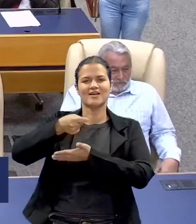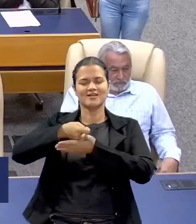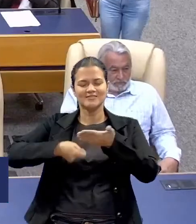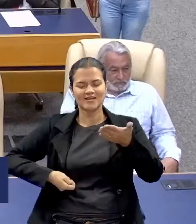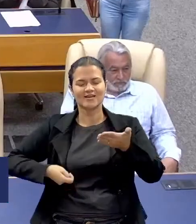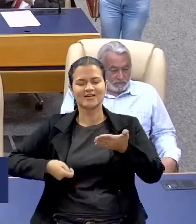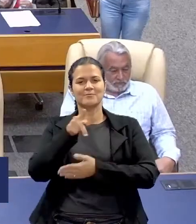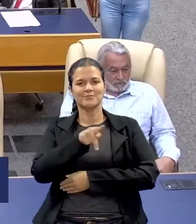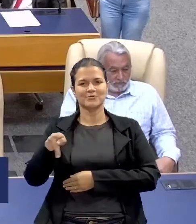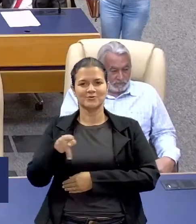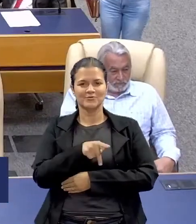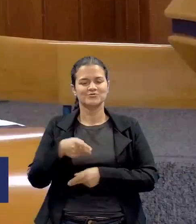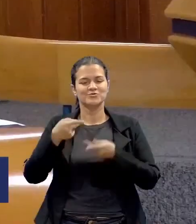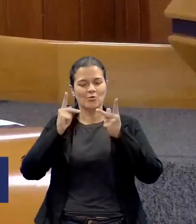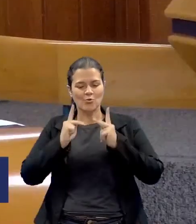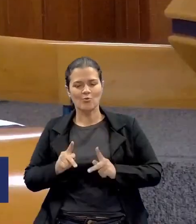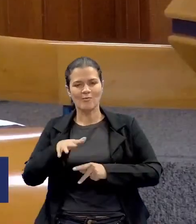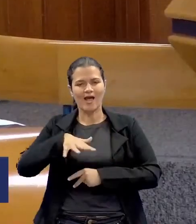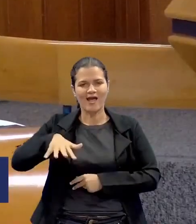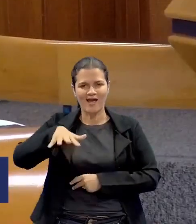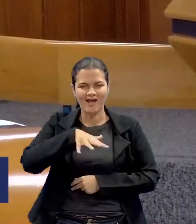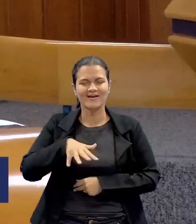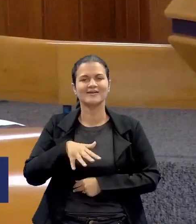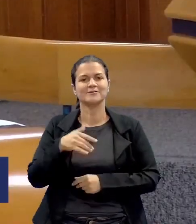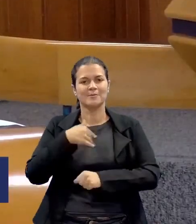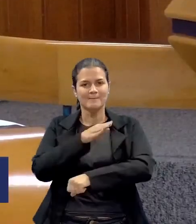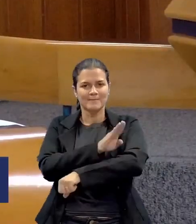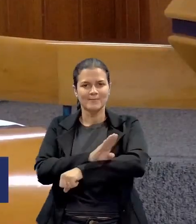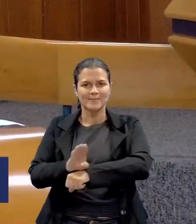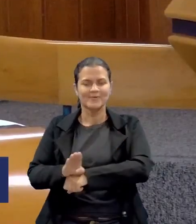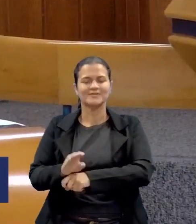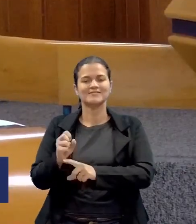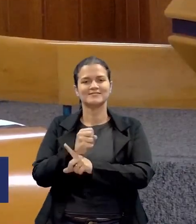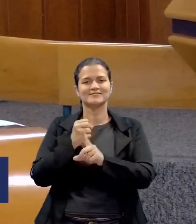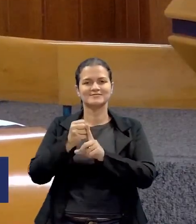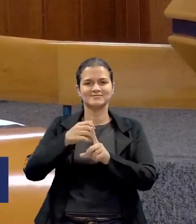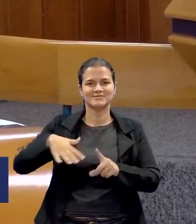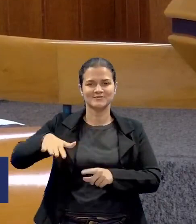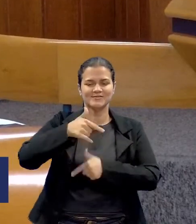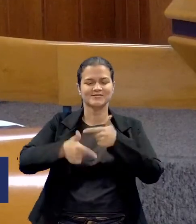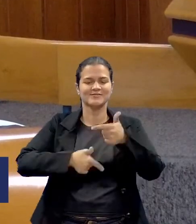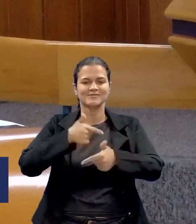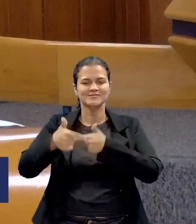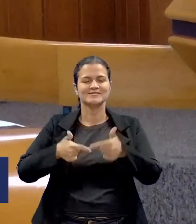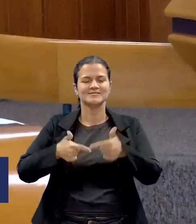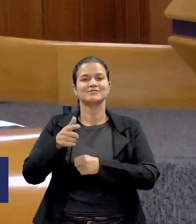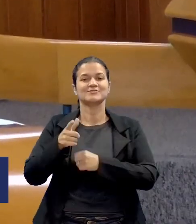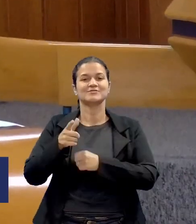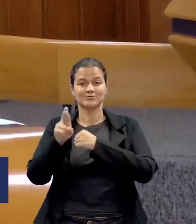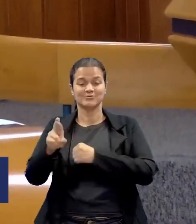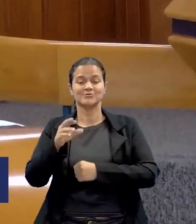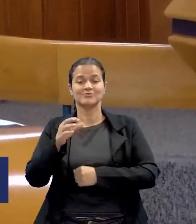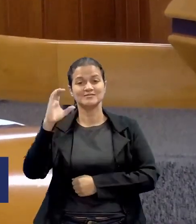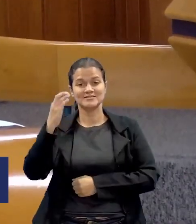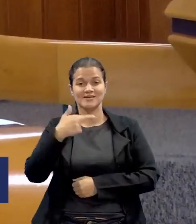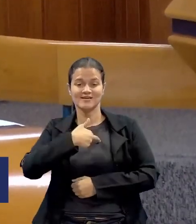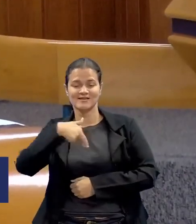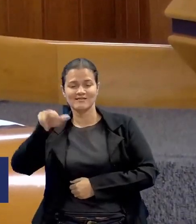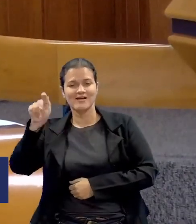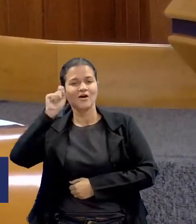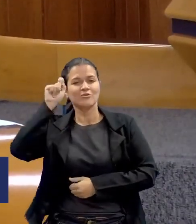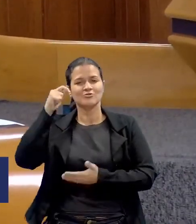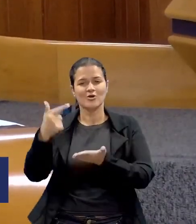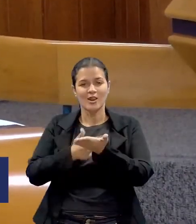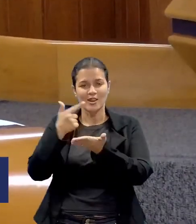professor das humanidades, bacharel em serviço social, doutor em ciências da religião, autor de alguns livros e